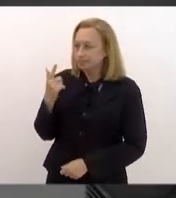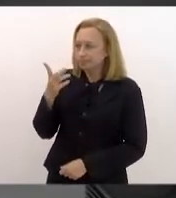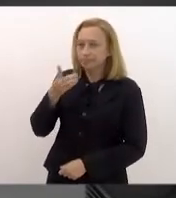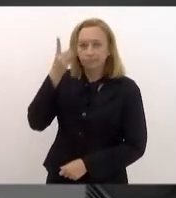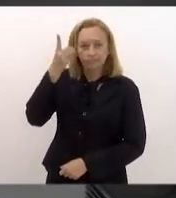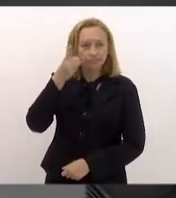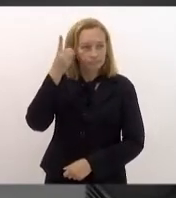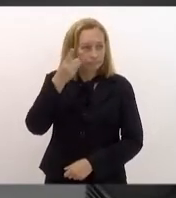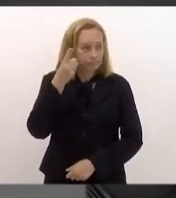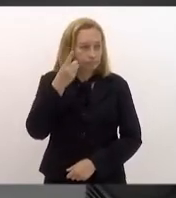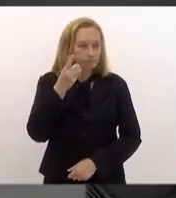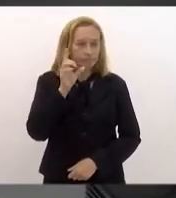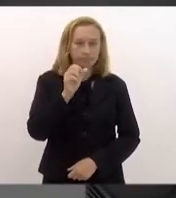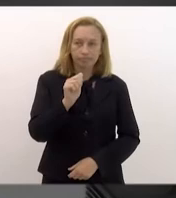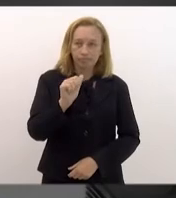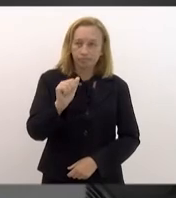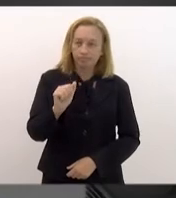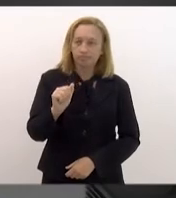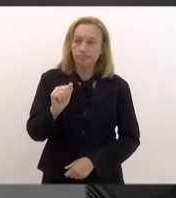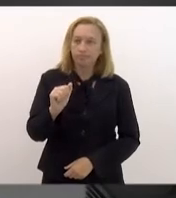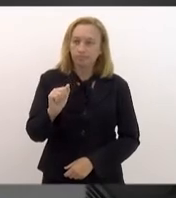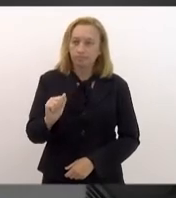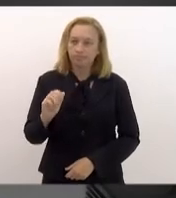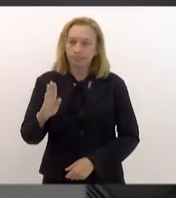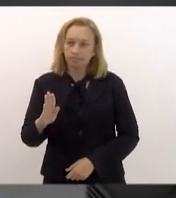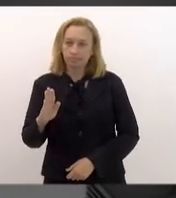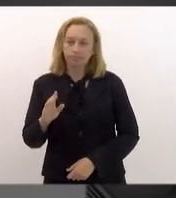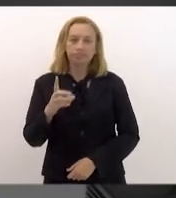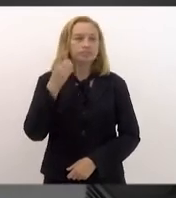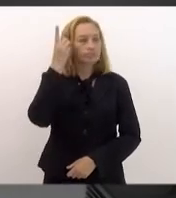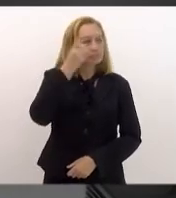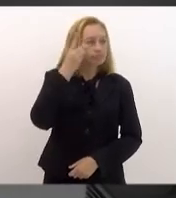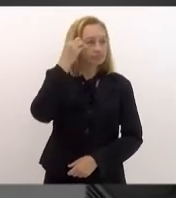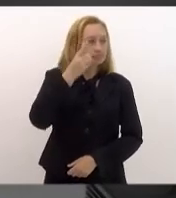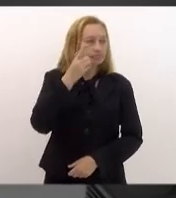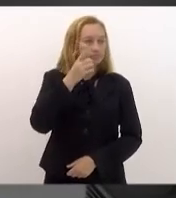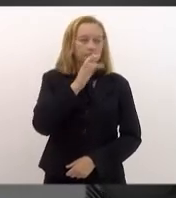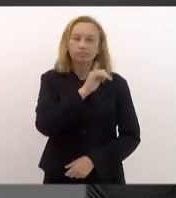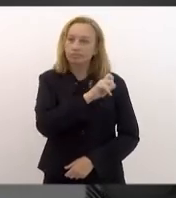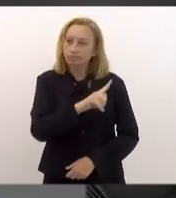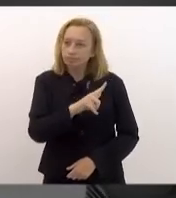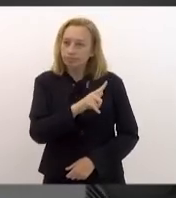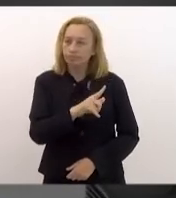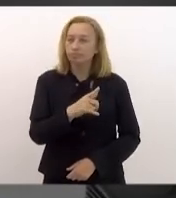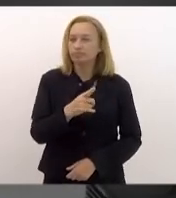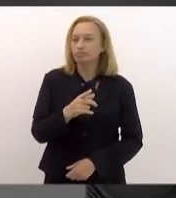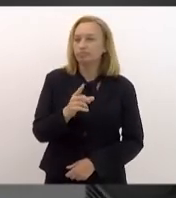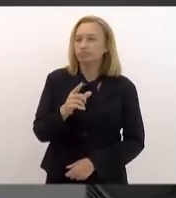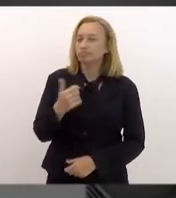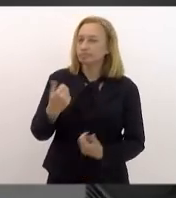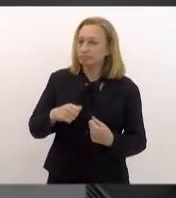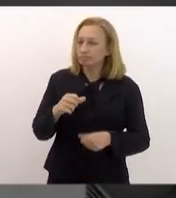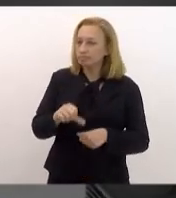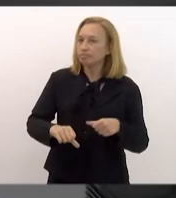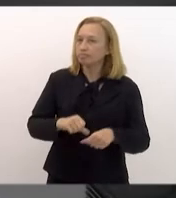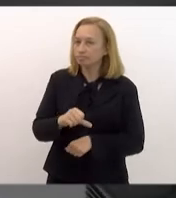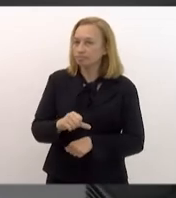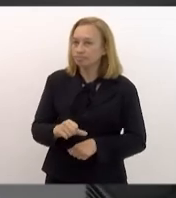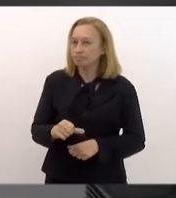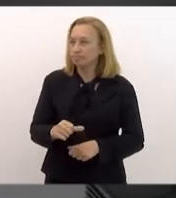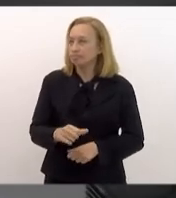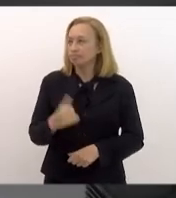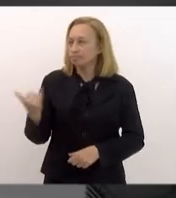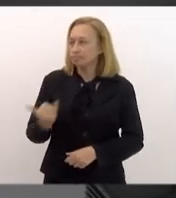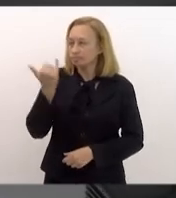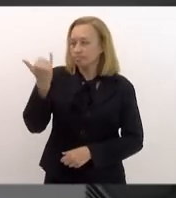você pega a fala do Leandro, você pega a fala do Fio, você pega a fala da parte econômica. Gente, a gente tem tudo para poder mudar esse cenário. A importância